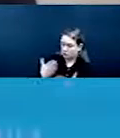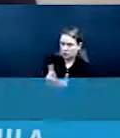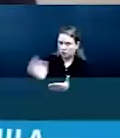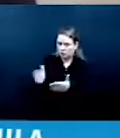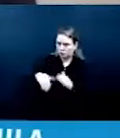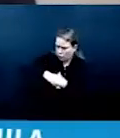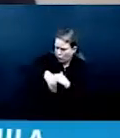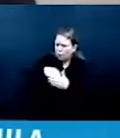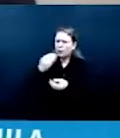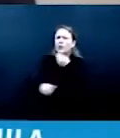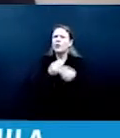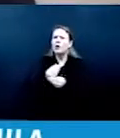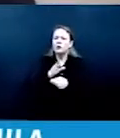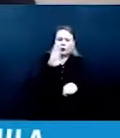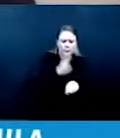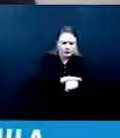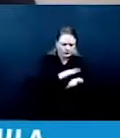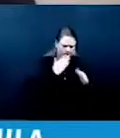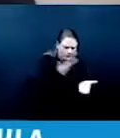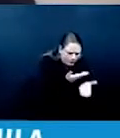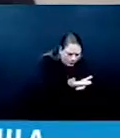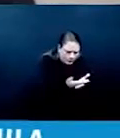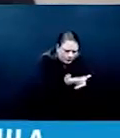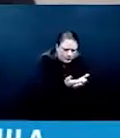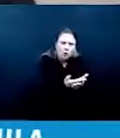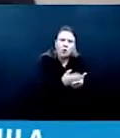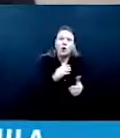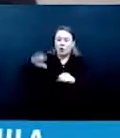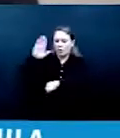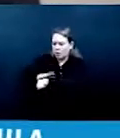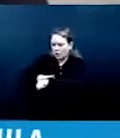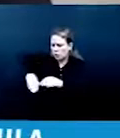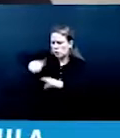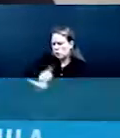como Isso. que você conciliava esse tempo de estudo com o tempo de treino?